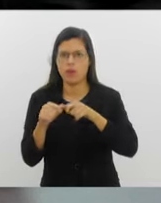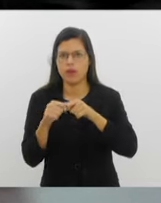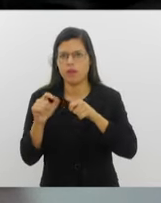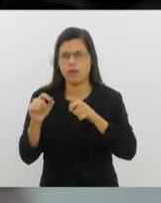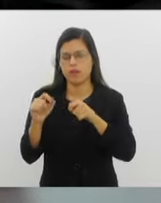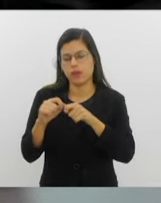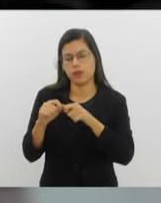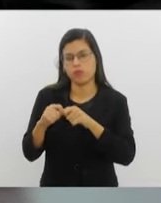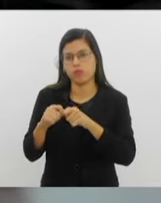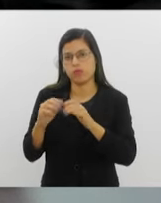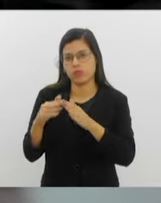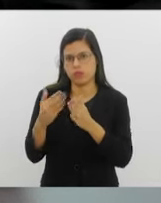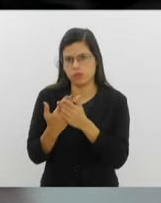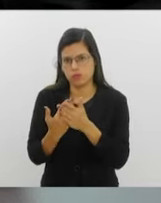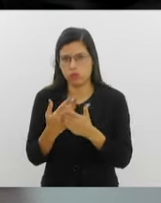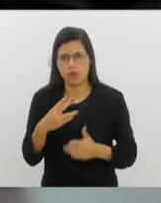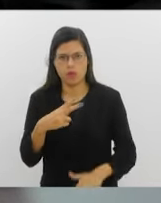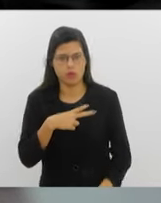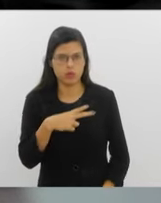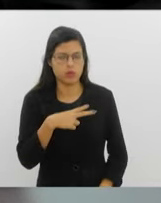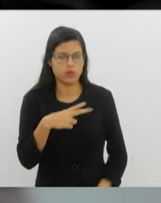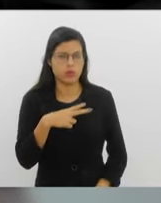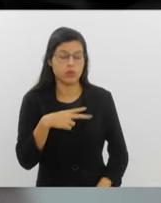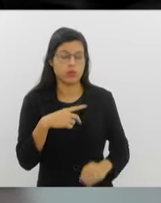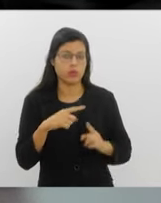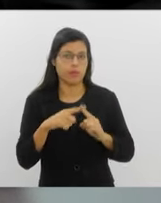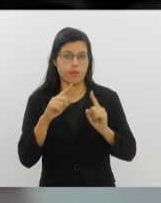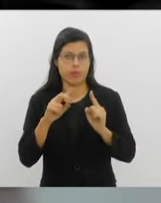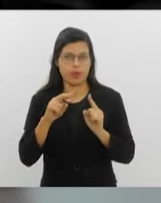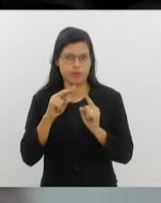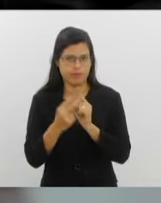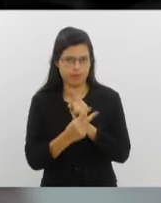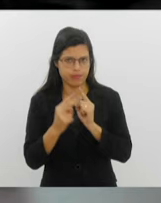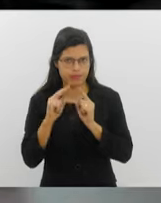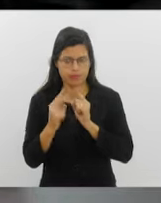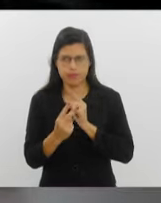iniciativa privada. Mas, inclusive, do ponto de vista